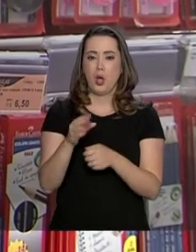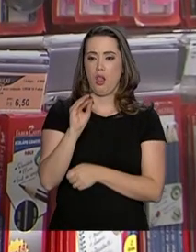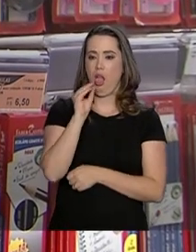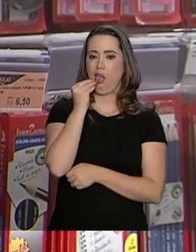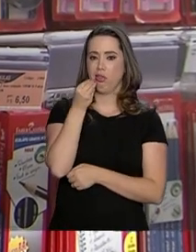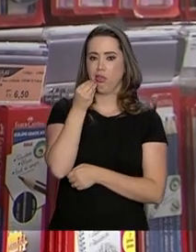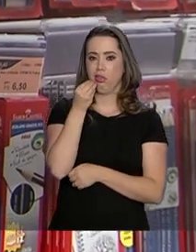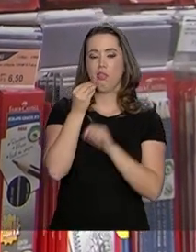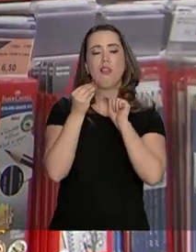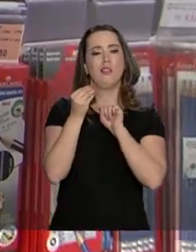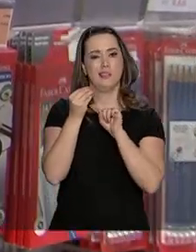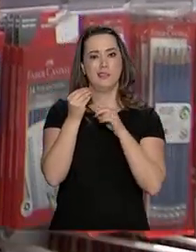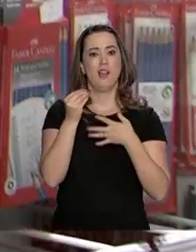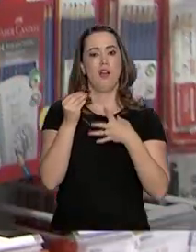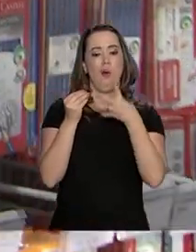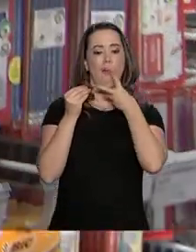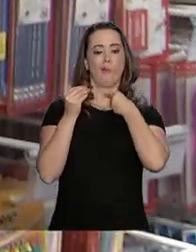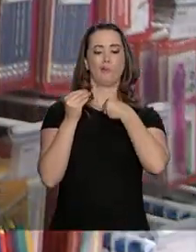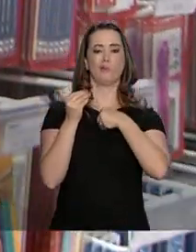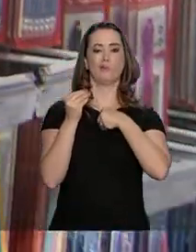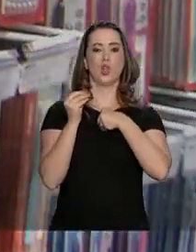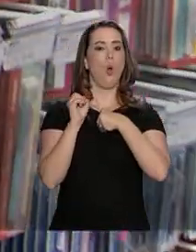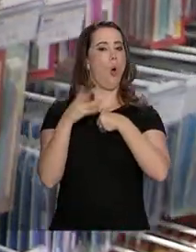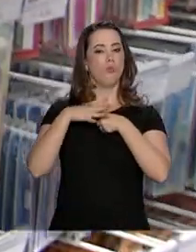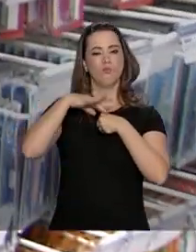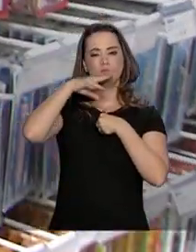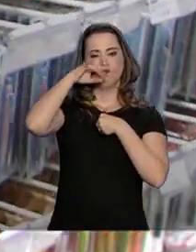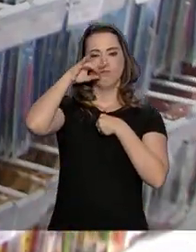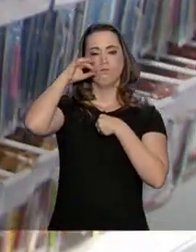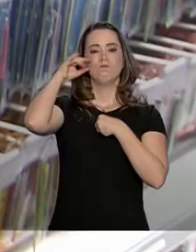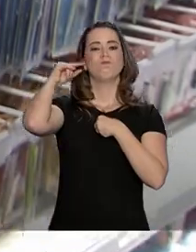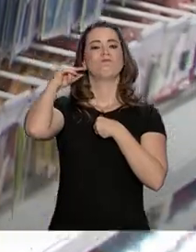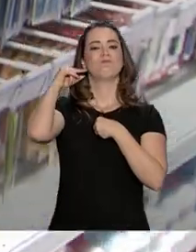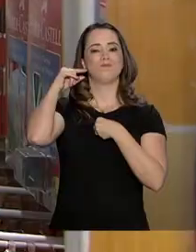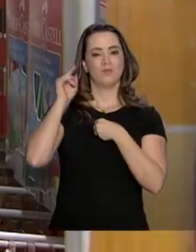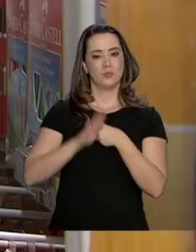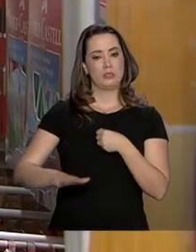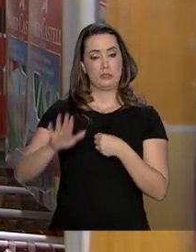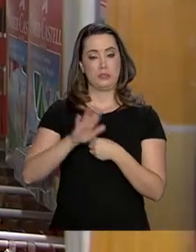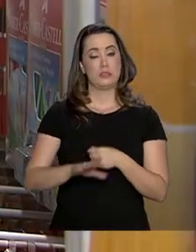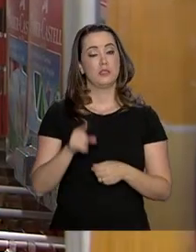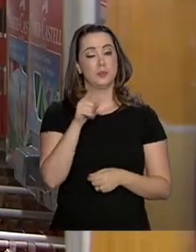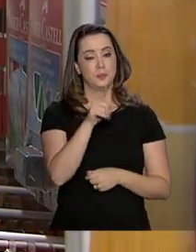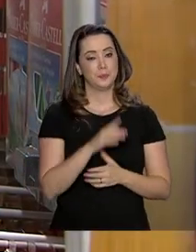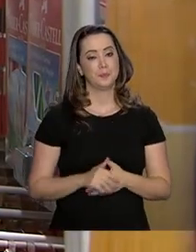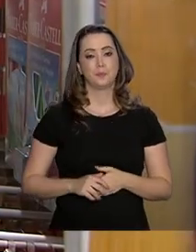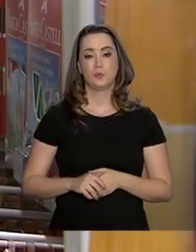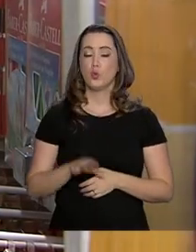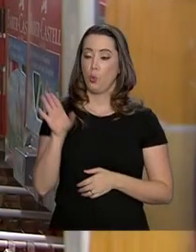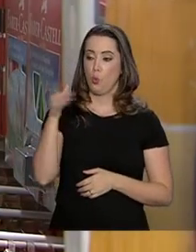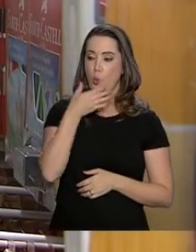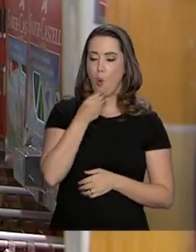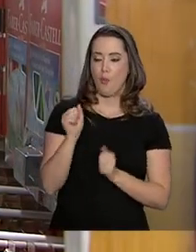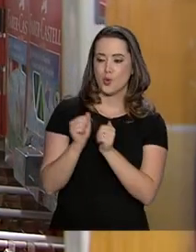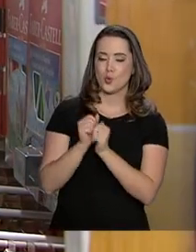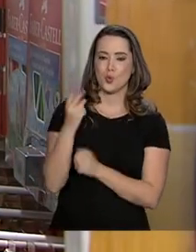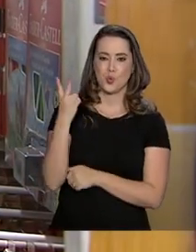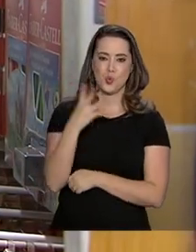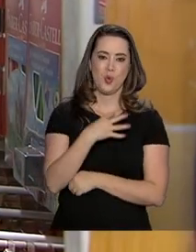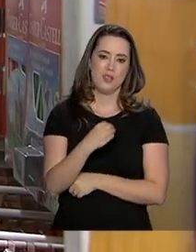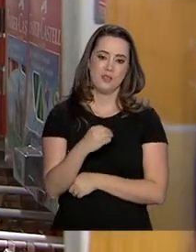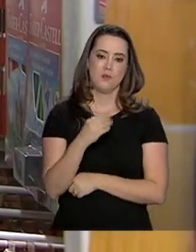com risco de serem ingeridos ou inaladas pelas crianças o luís veio às compras com as duas filhas